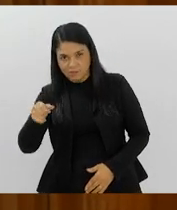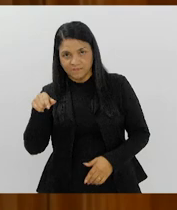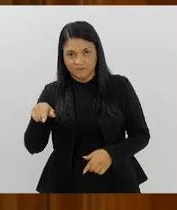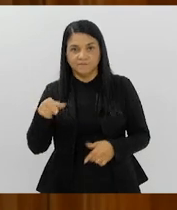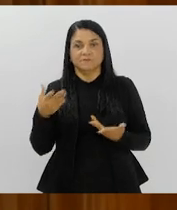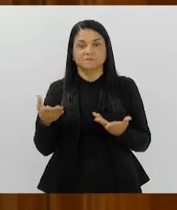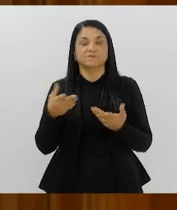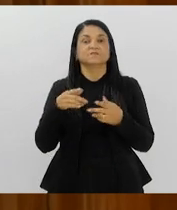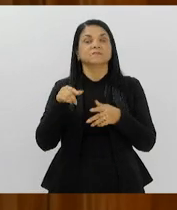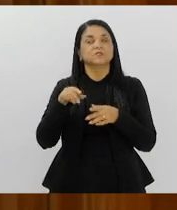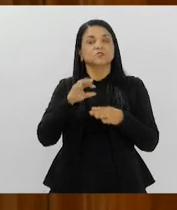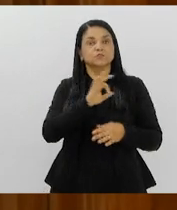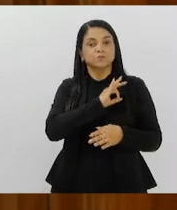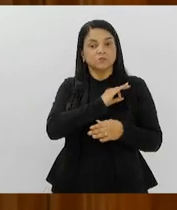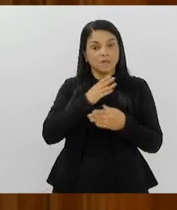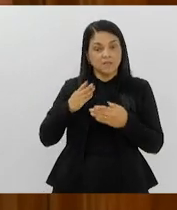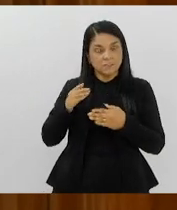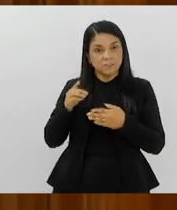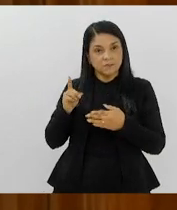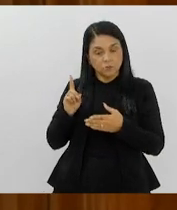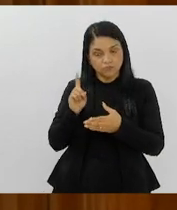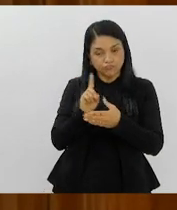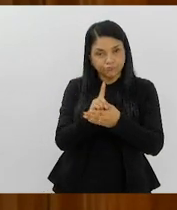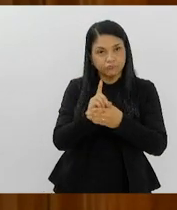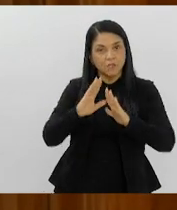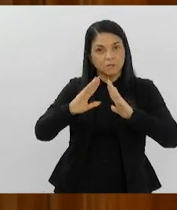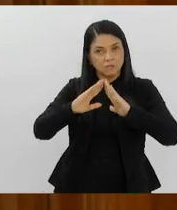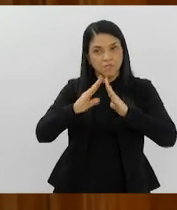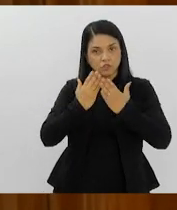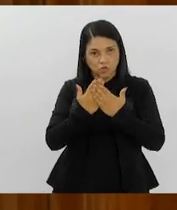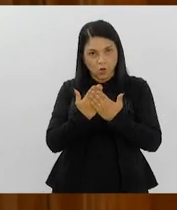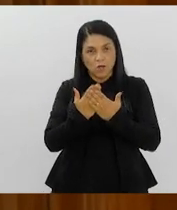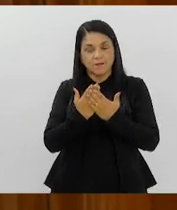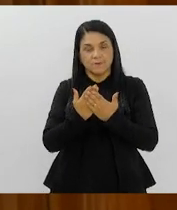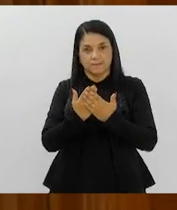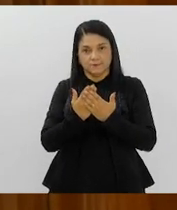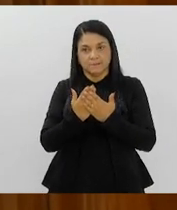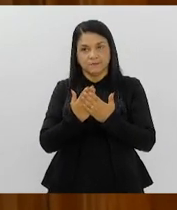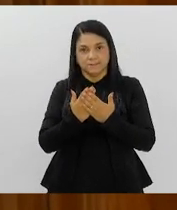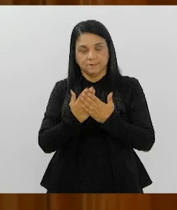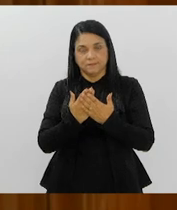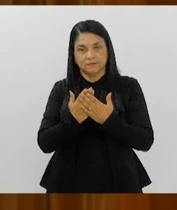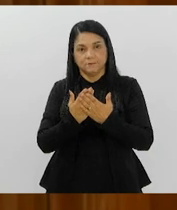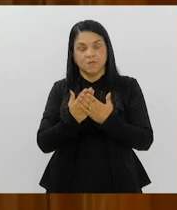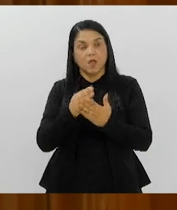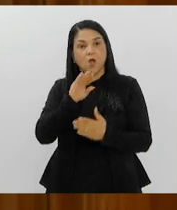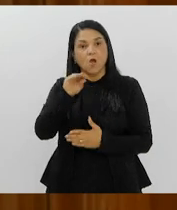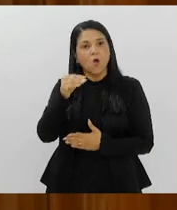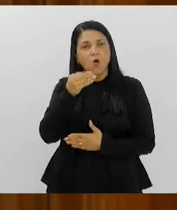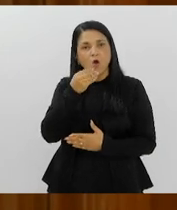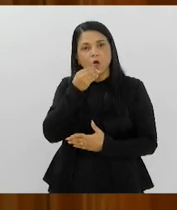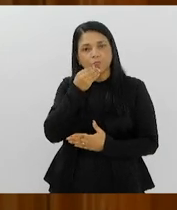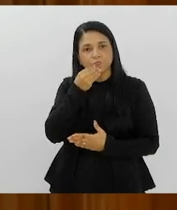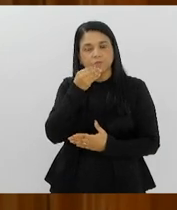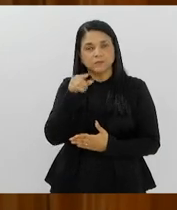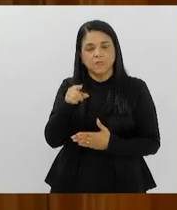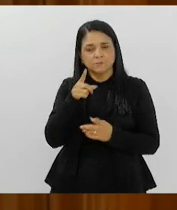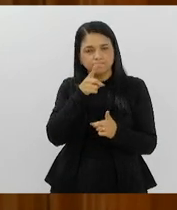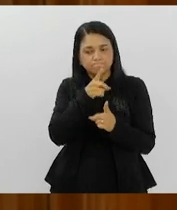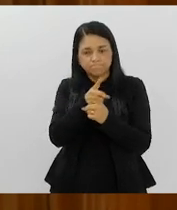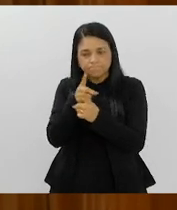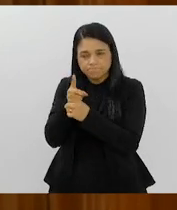eles estão inseridos na escola. Esses policiais, eles têm a oportunidade de